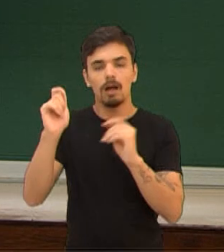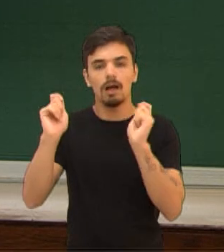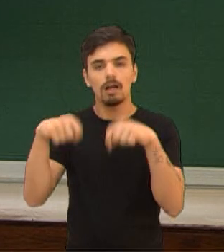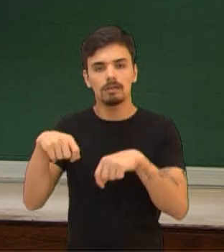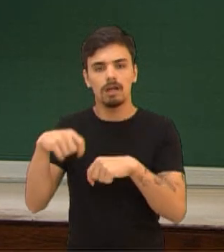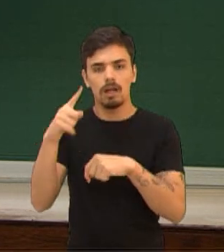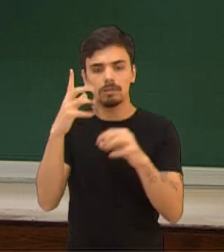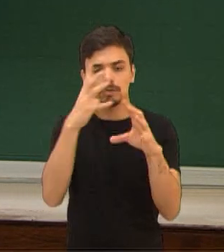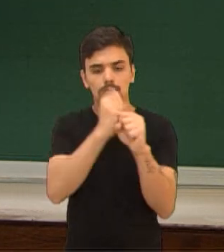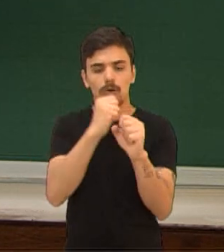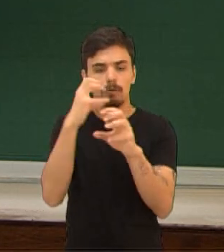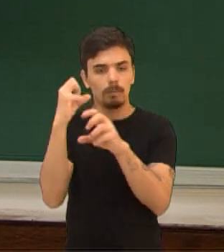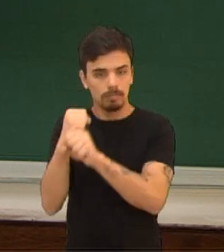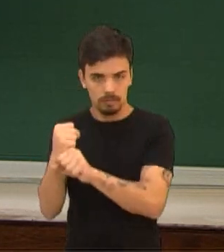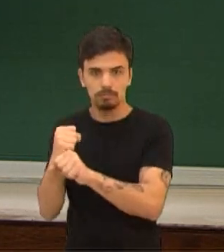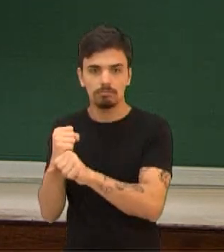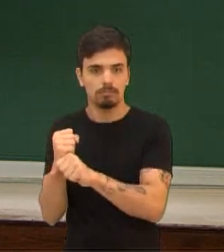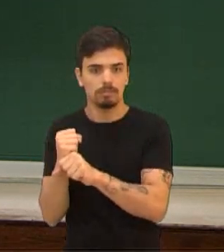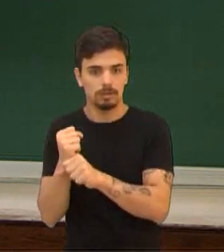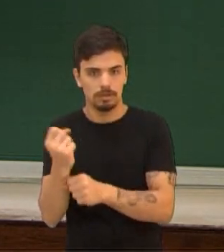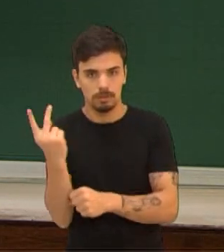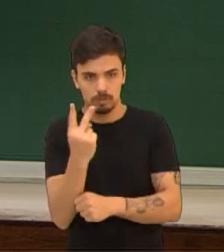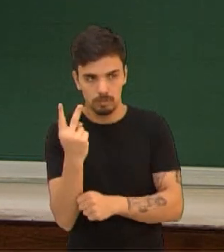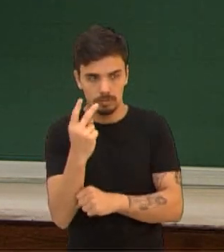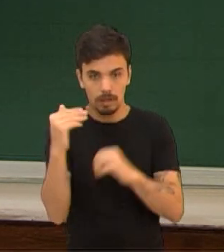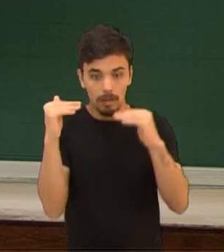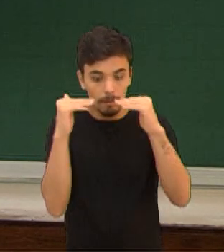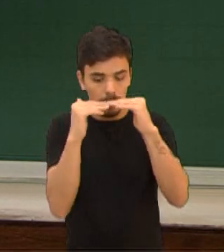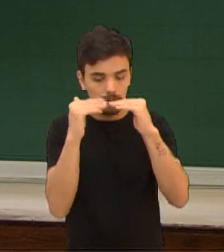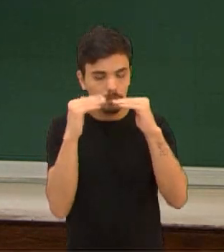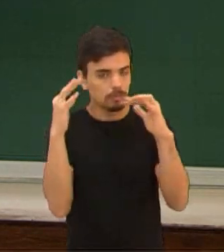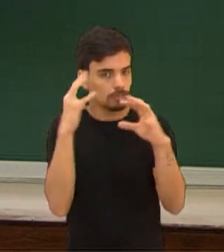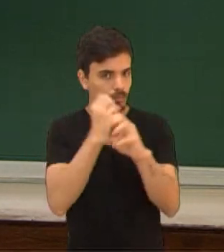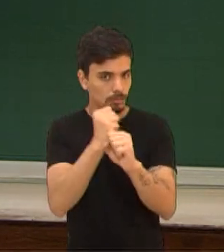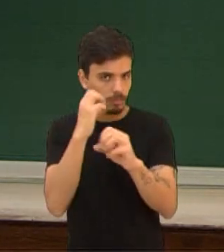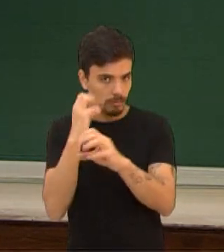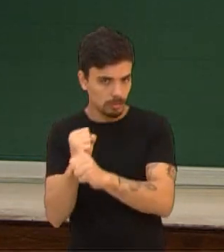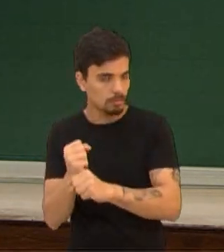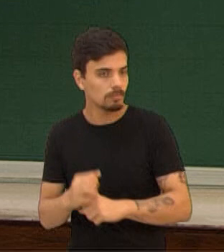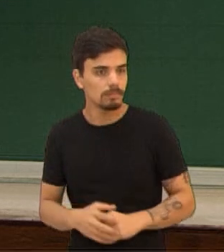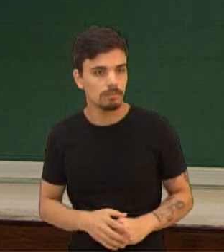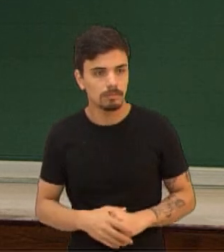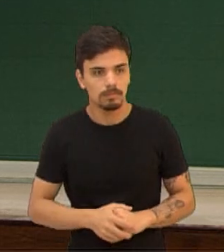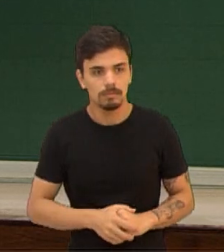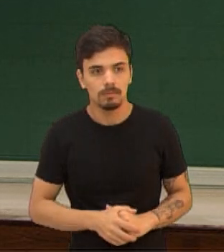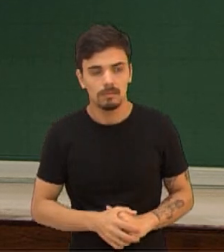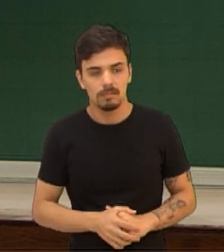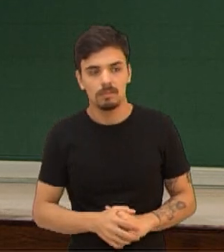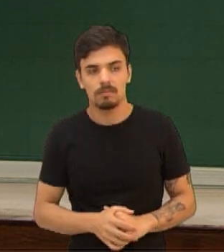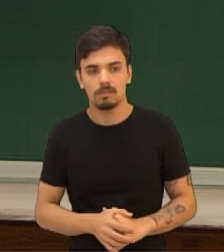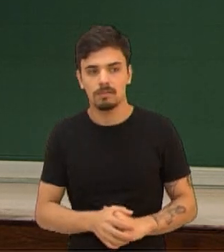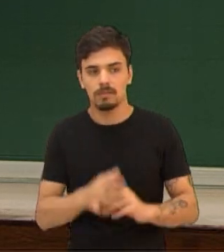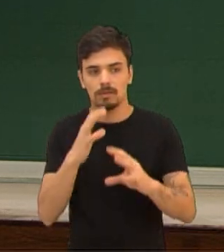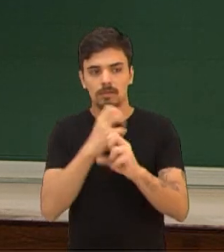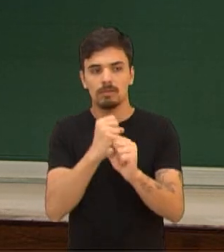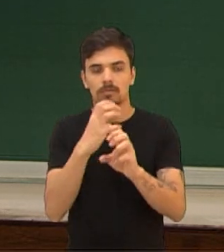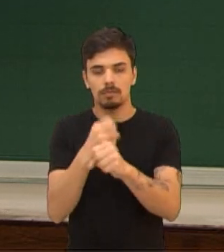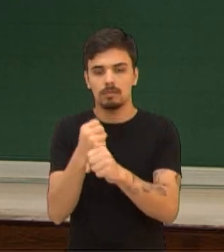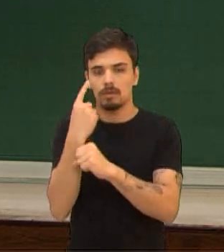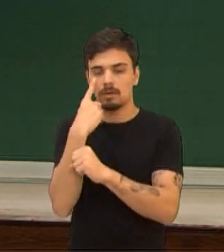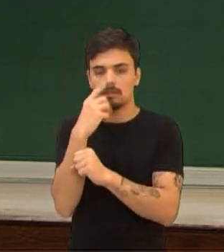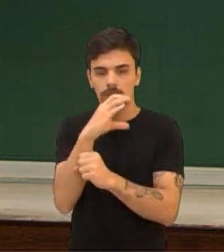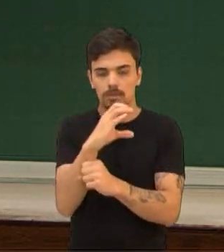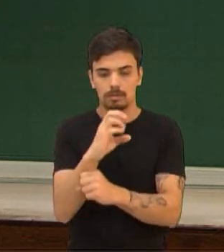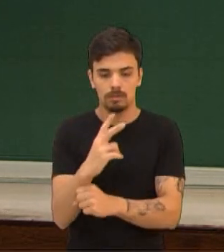das capacitâncias. Você soma, ok? No paralelo, você soma. Então, somando aqui, C2 com